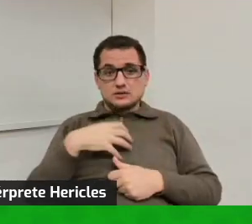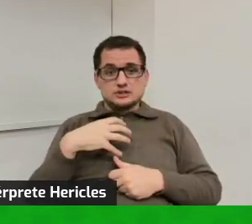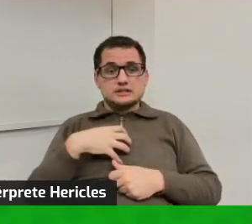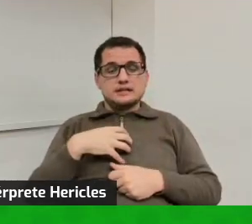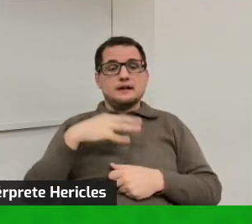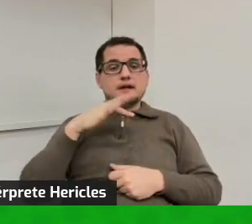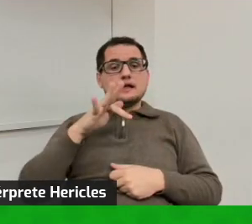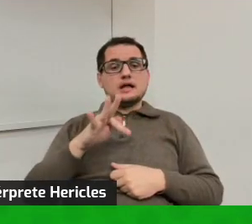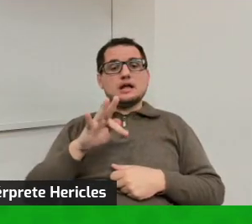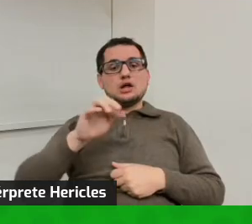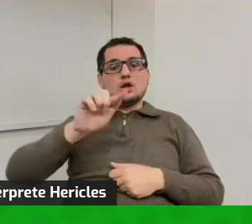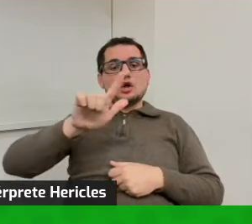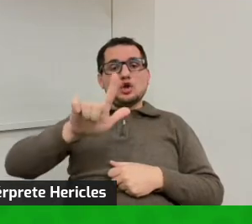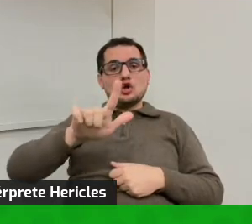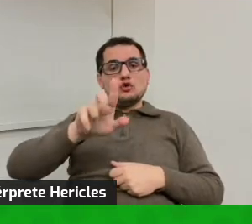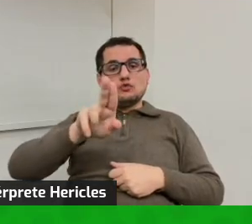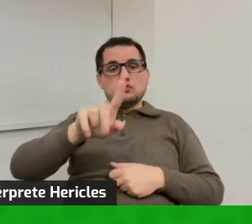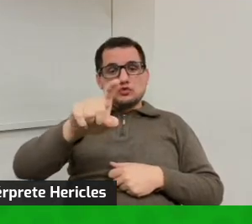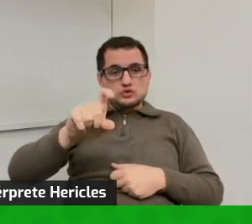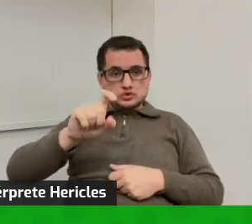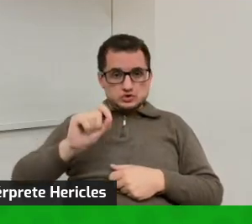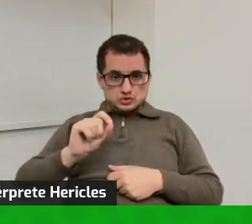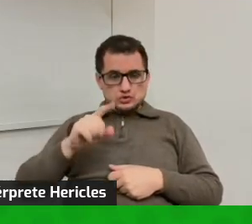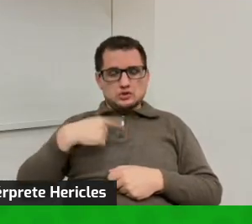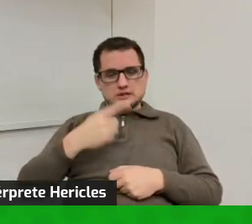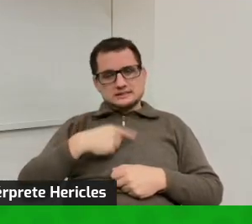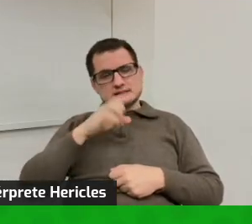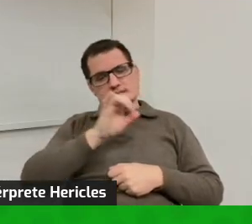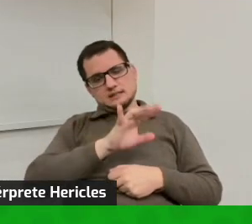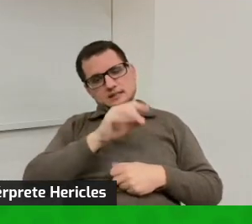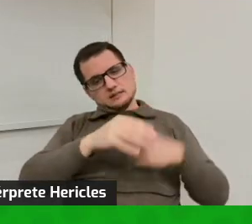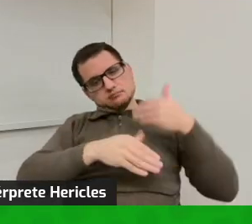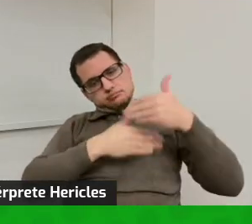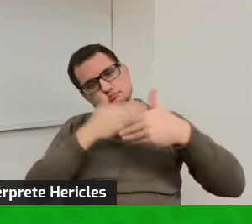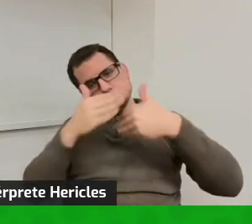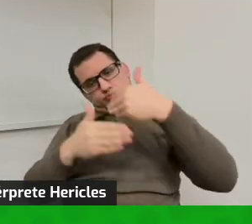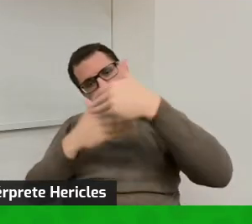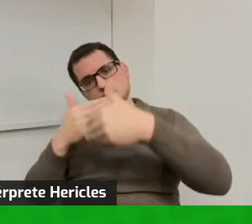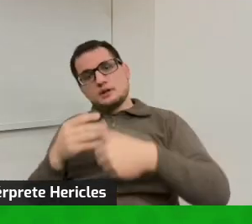vamos trabalhar fluxo a fluxo. Então, primeiro, mala direta.